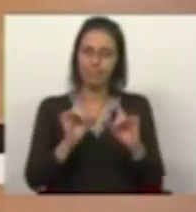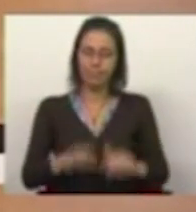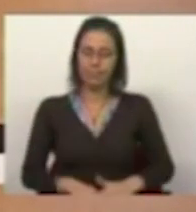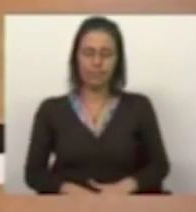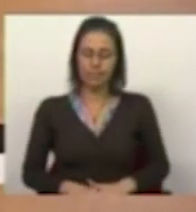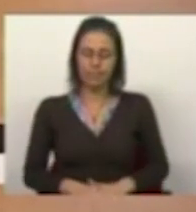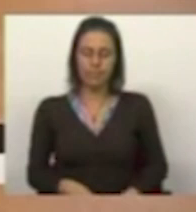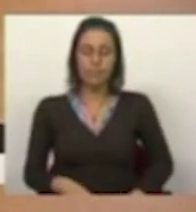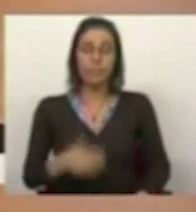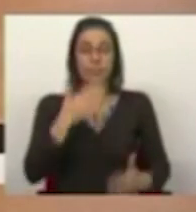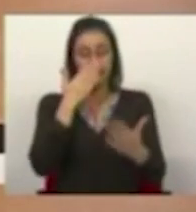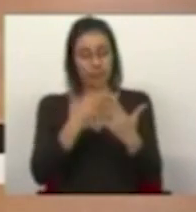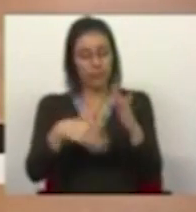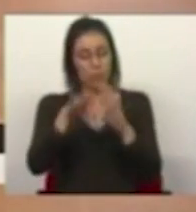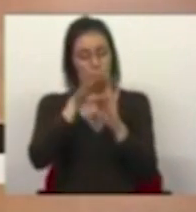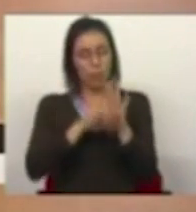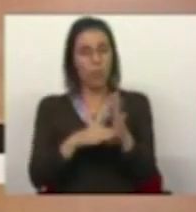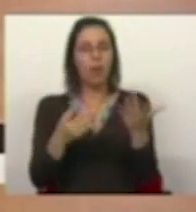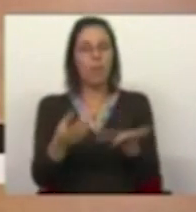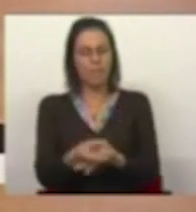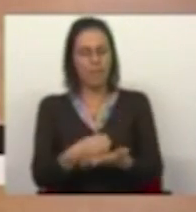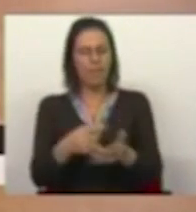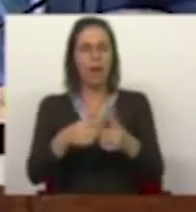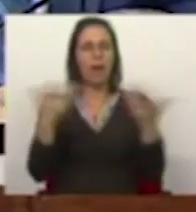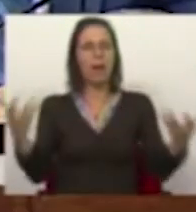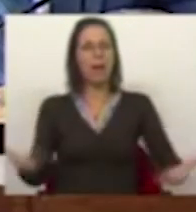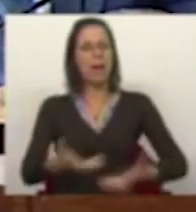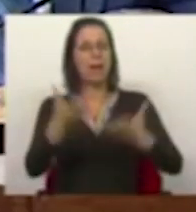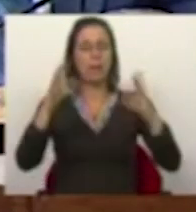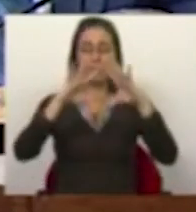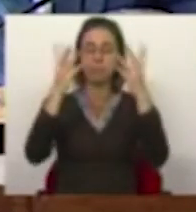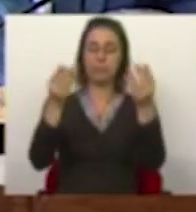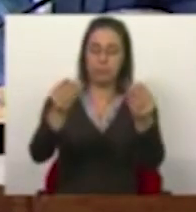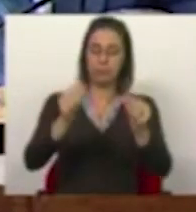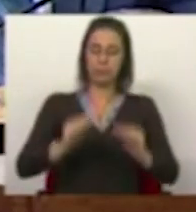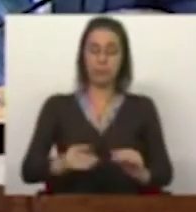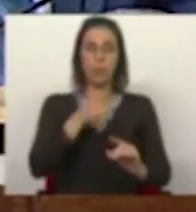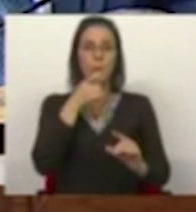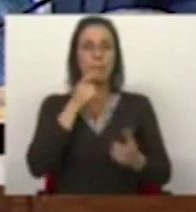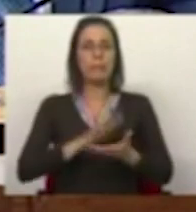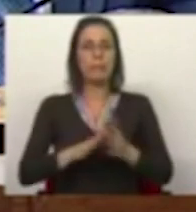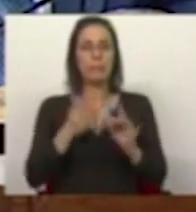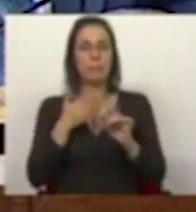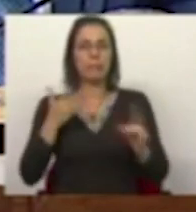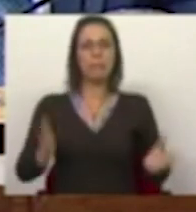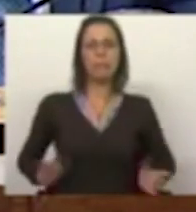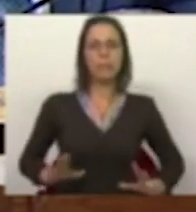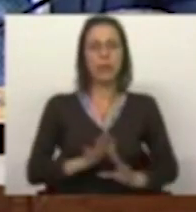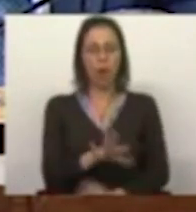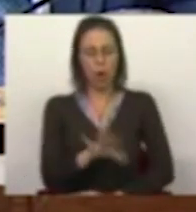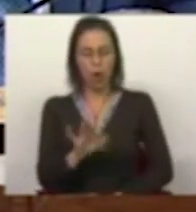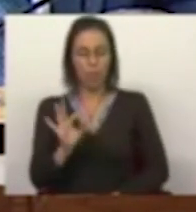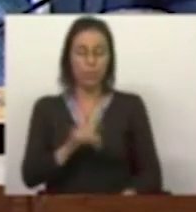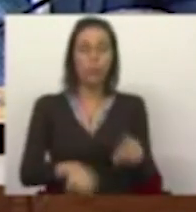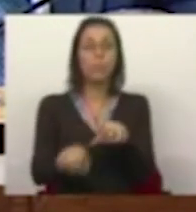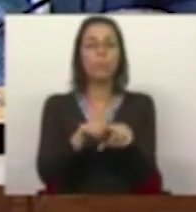estamos. Estamos perante um programa vago e abrangente, elaborado para não se comprometer em concreto com as opções